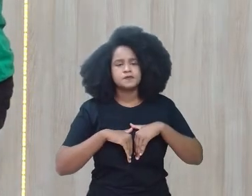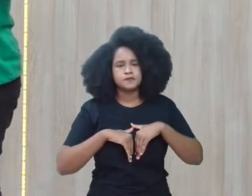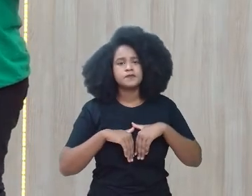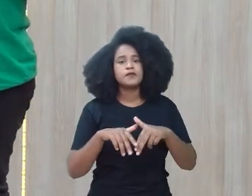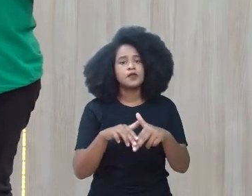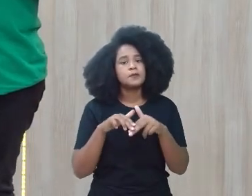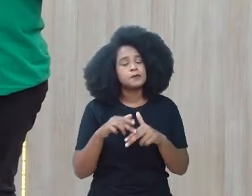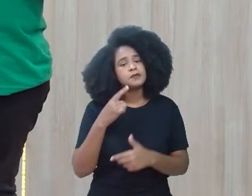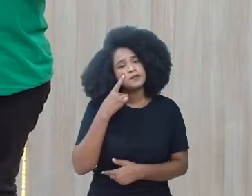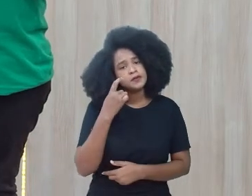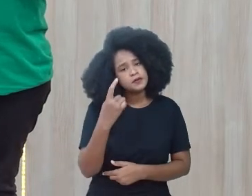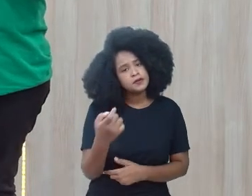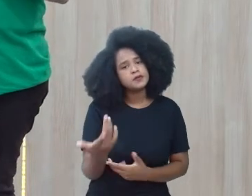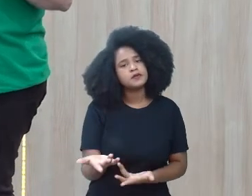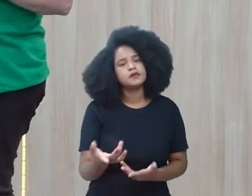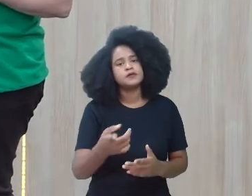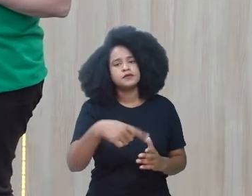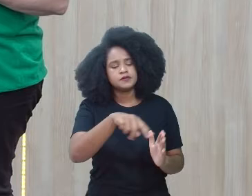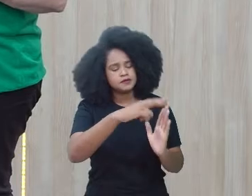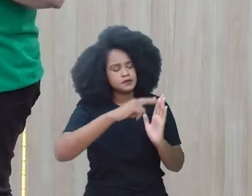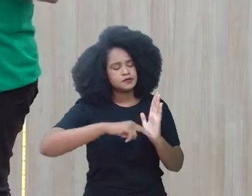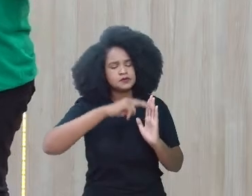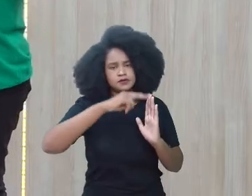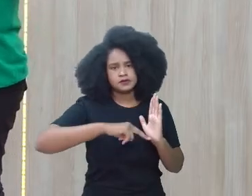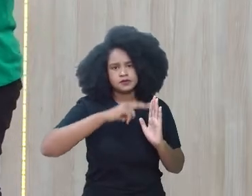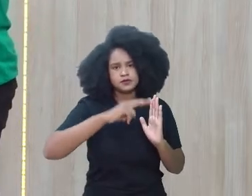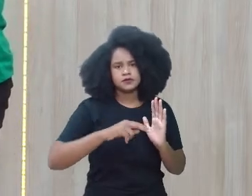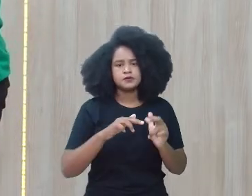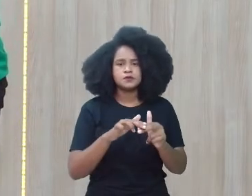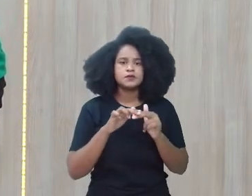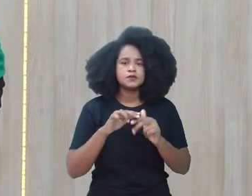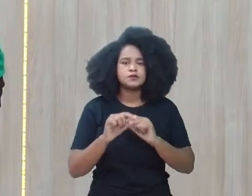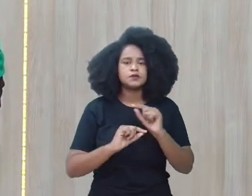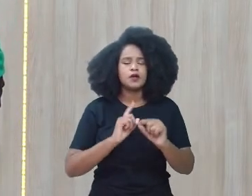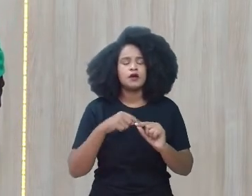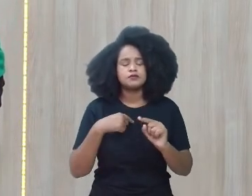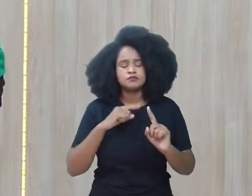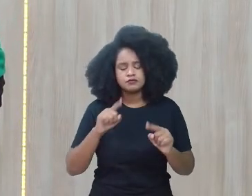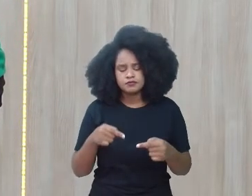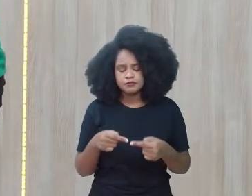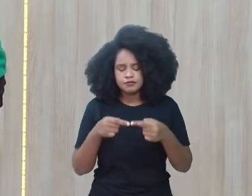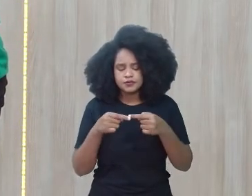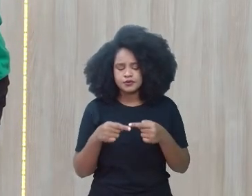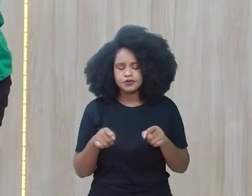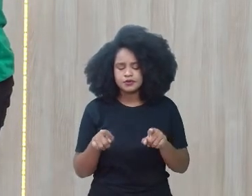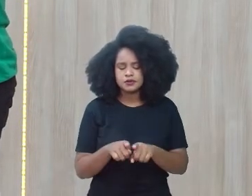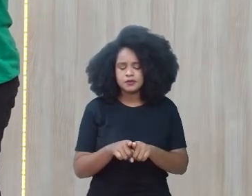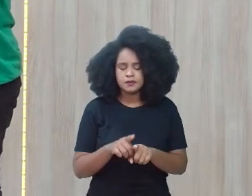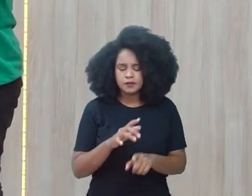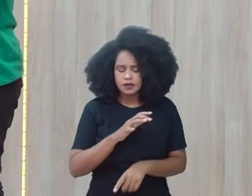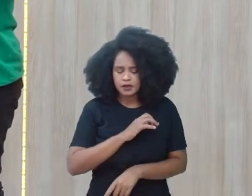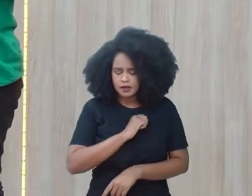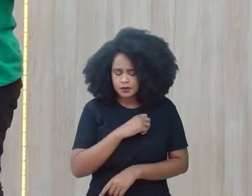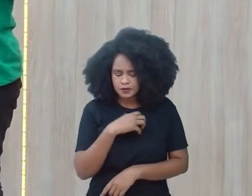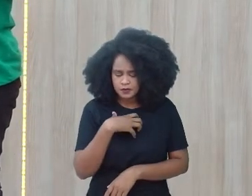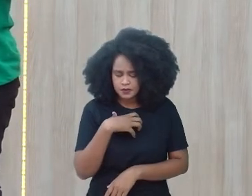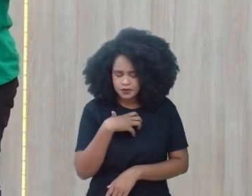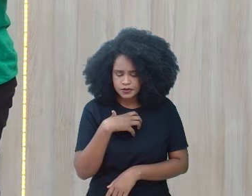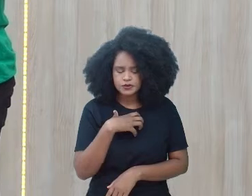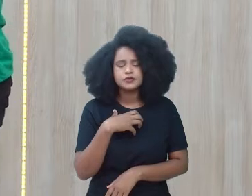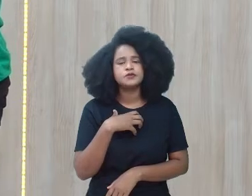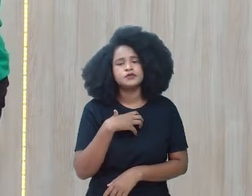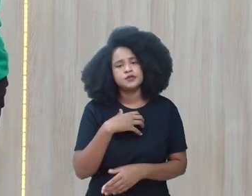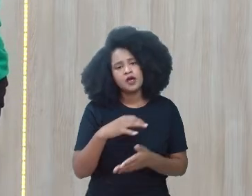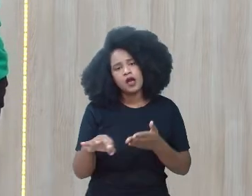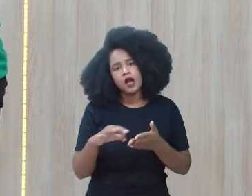que é interessante a leitura, porque nos identificamos, passamos a amar a forma que aquele